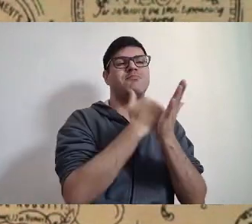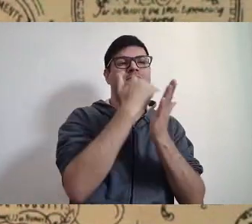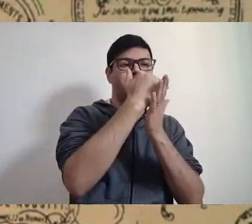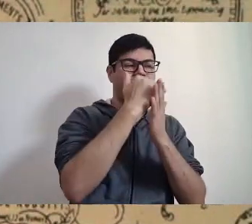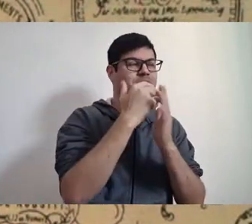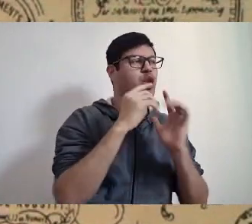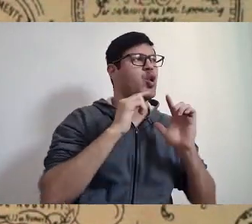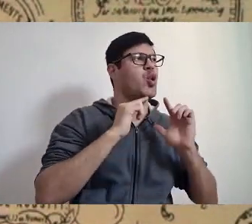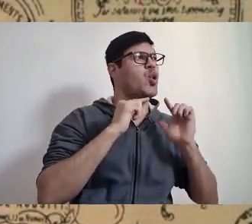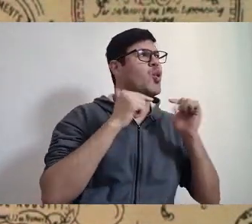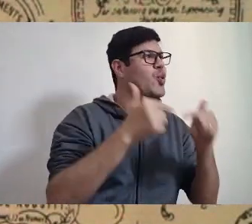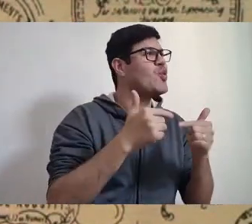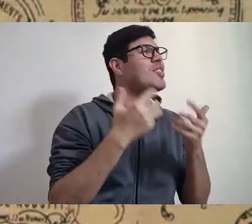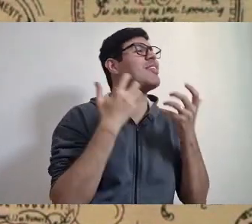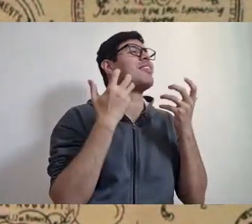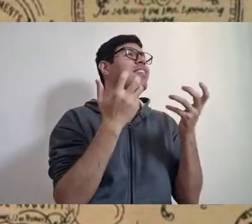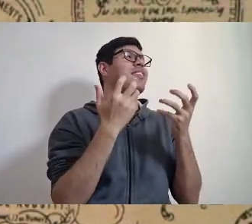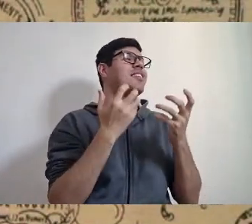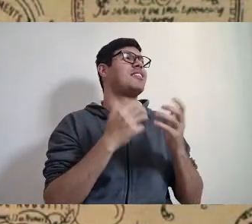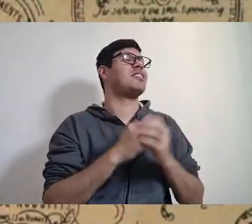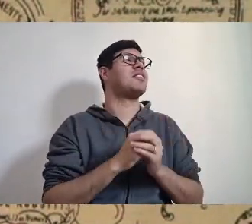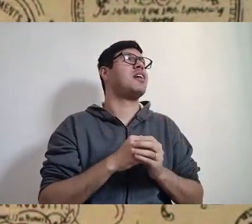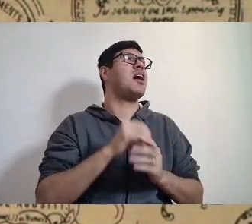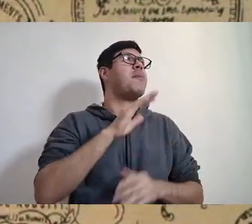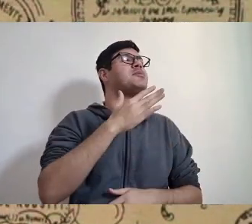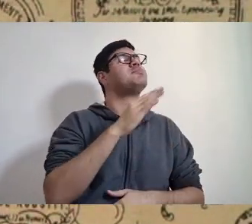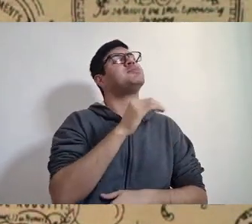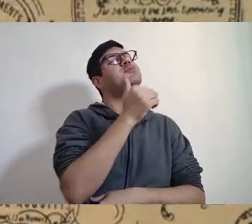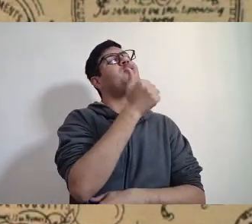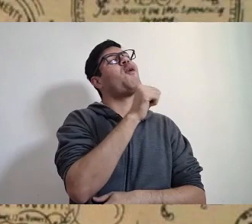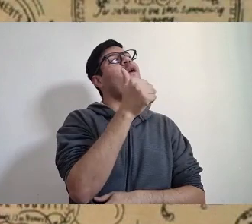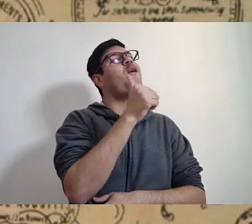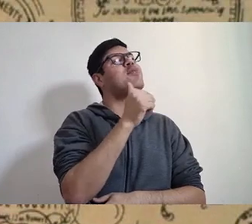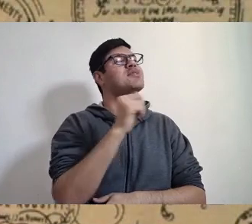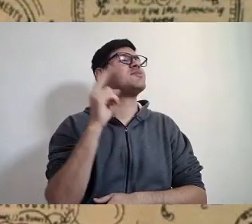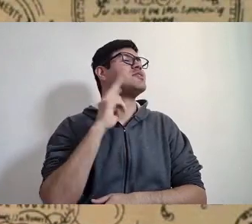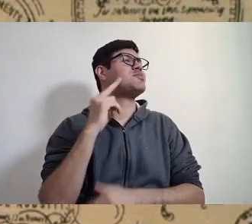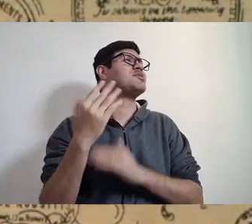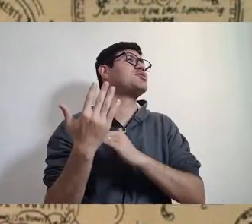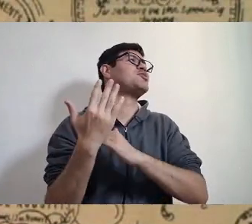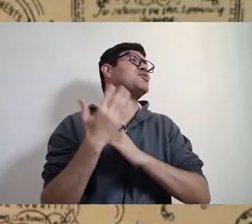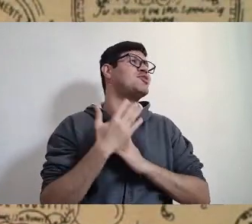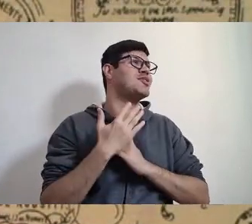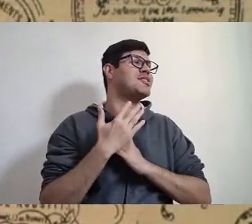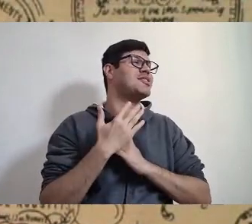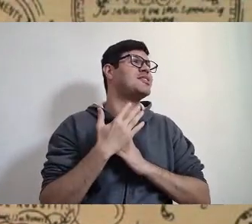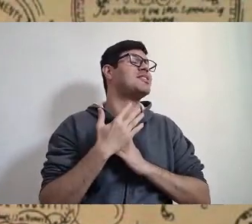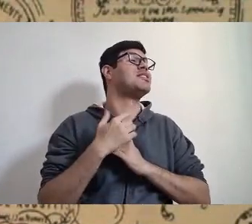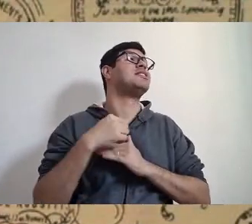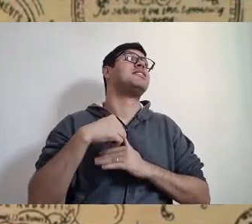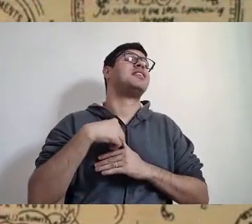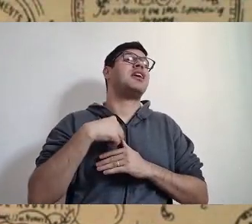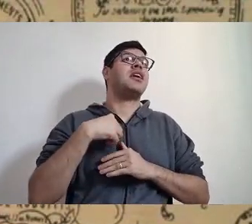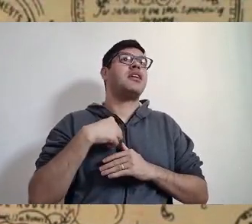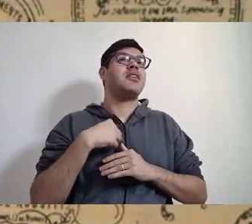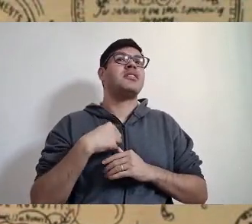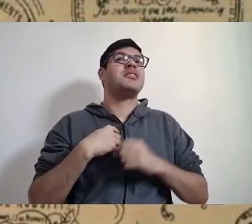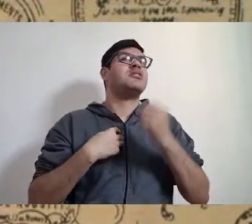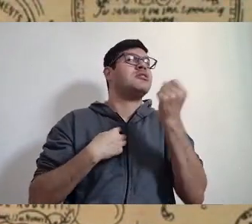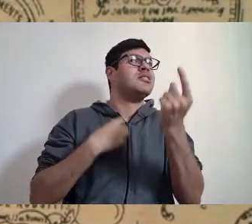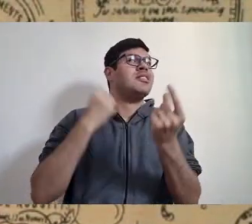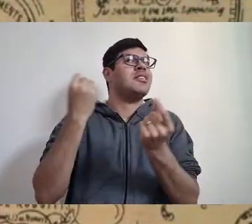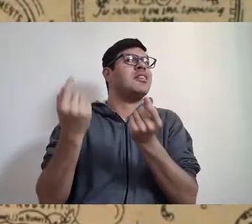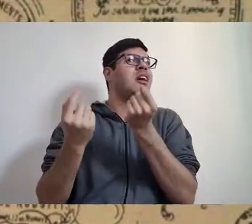ali no trato e tal. Mas são 11 vereadores, são 11 egos diferentes, né? Cada um tem uma forma de atuação, cada um tem uma